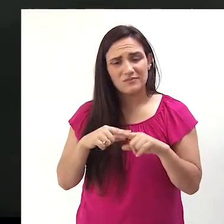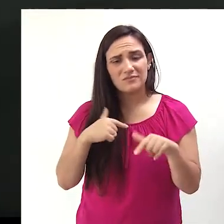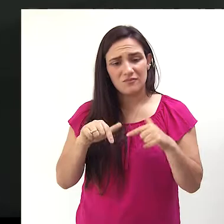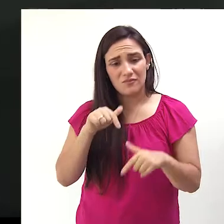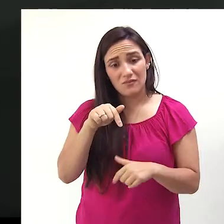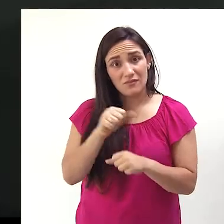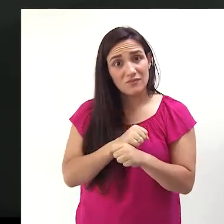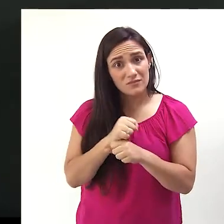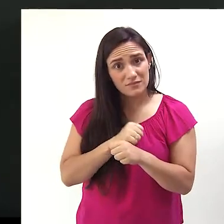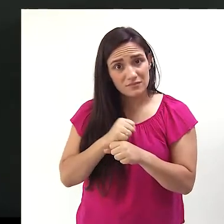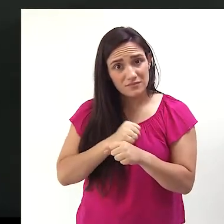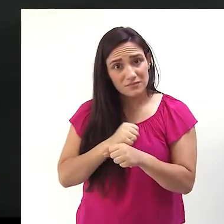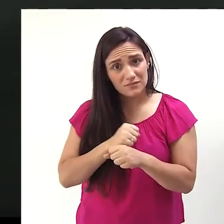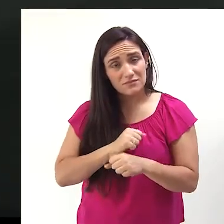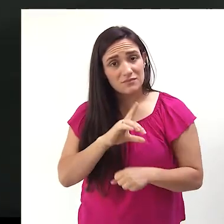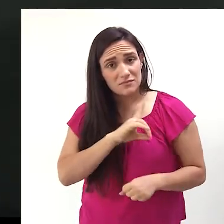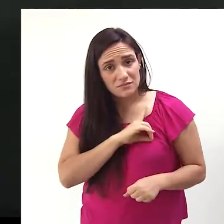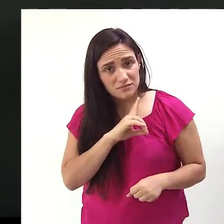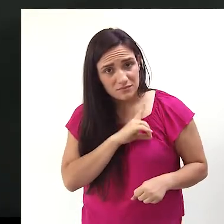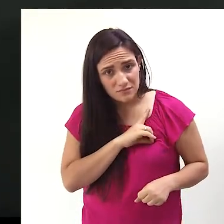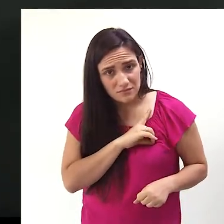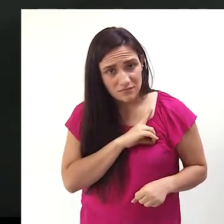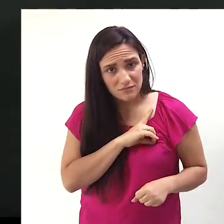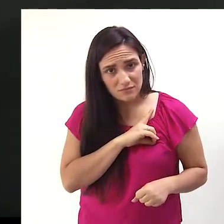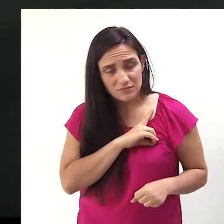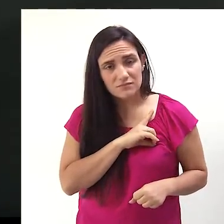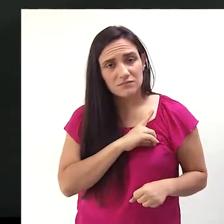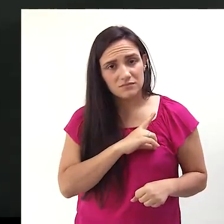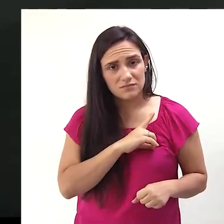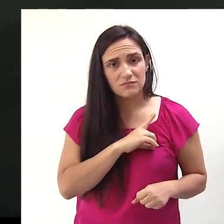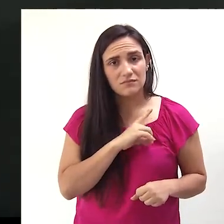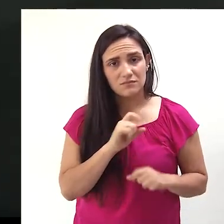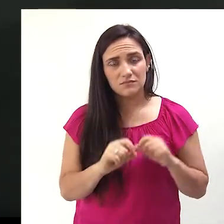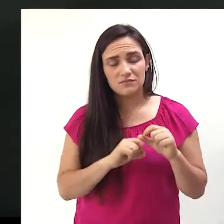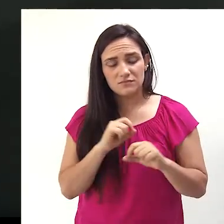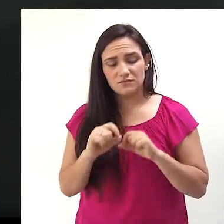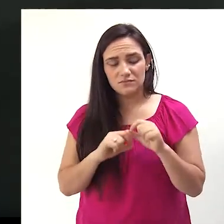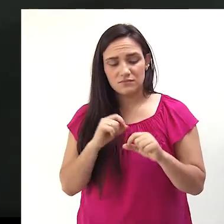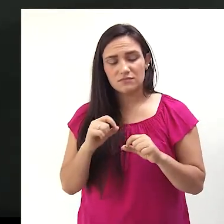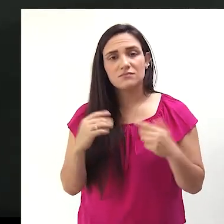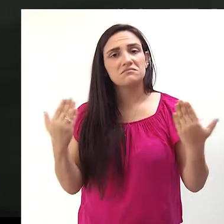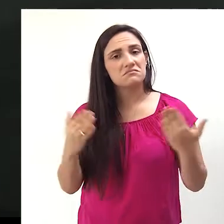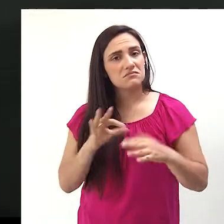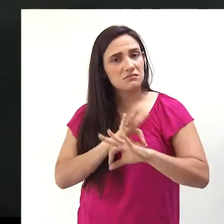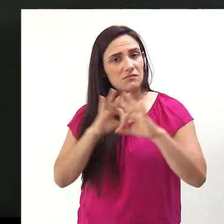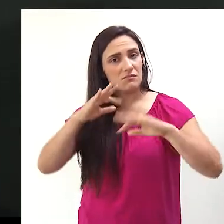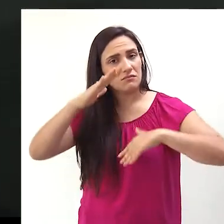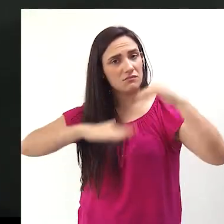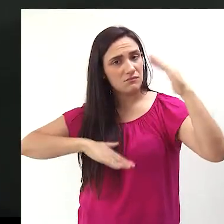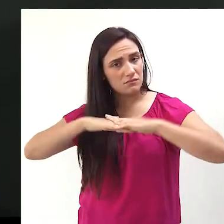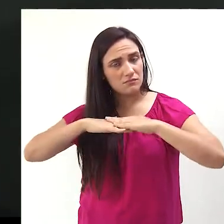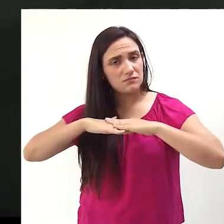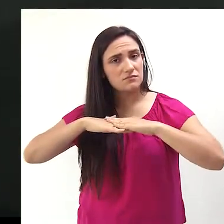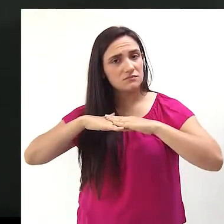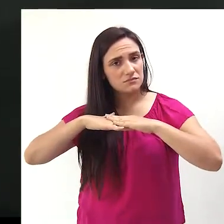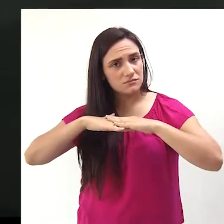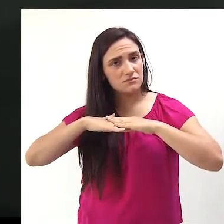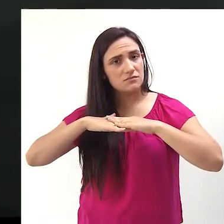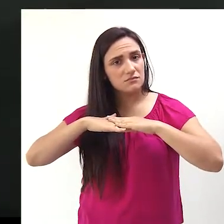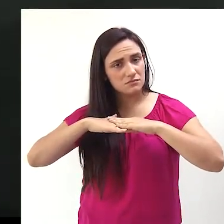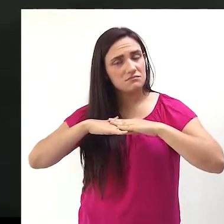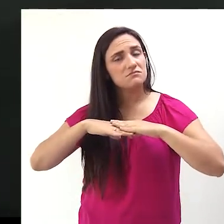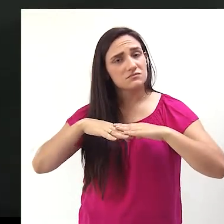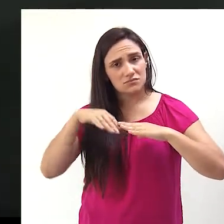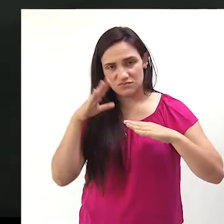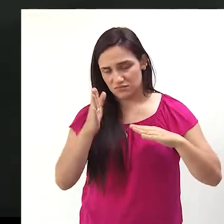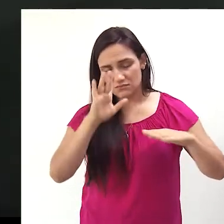esses mais de 7 anos que ele atuou como delegado de polícia aqui no estado, os vínculos que ele criou, os resultados que ele trouxe. Então, no lado profissional, por